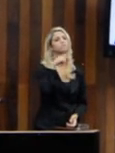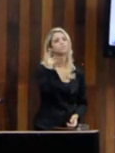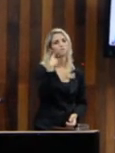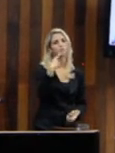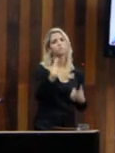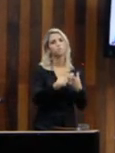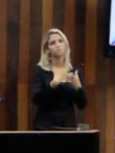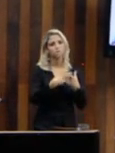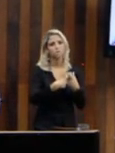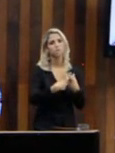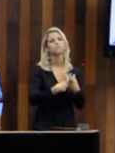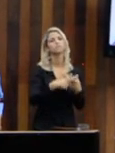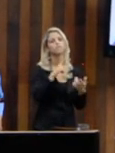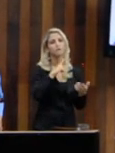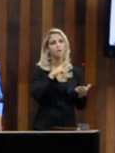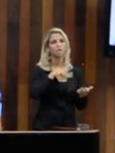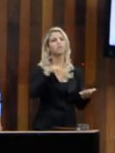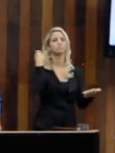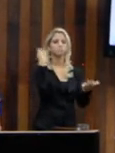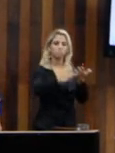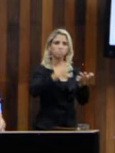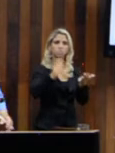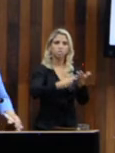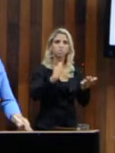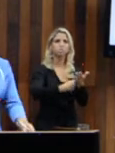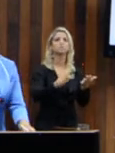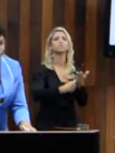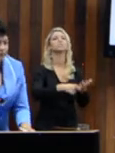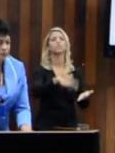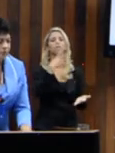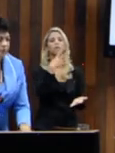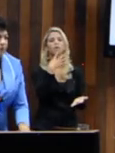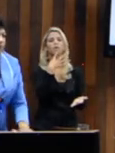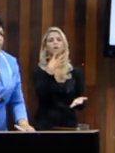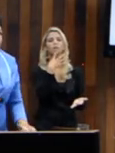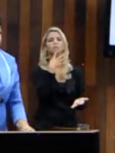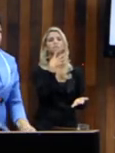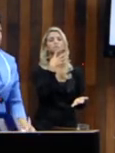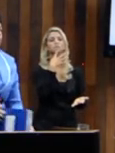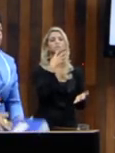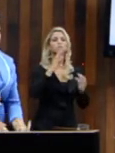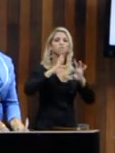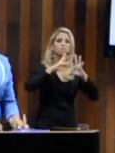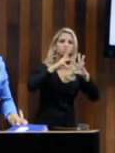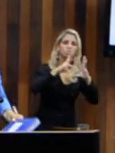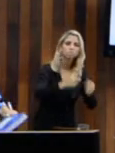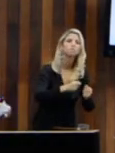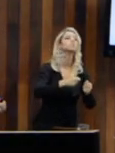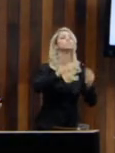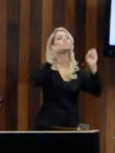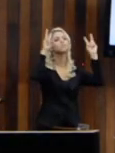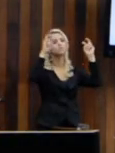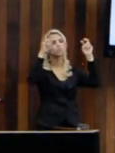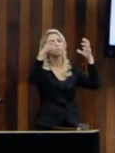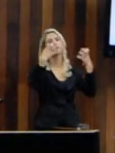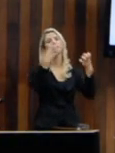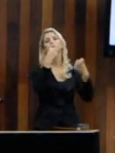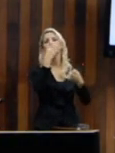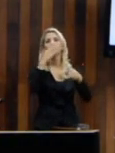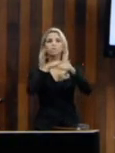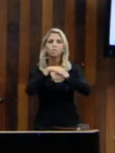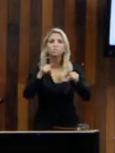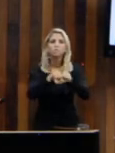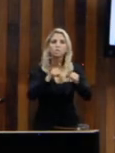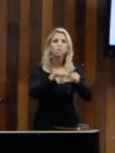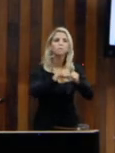estão lutando pela nossa reivindicação. Quero dar uma boa noite a todos os vigias que aqui comigo está.